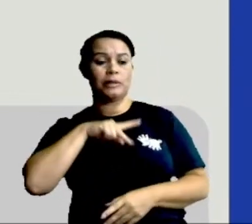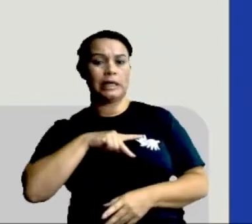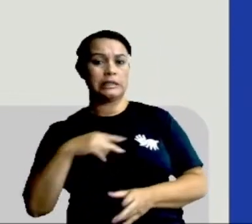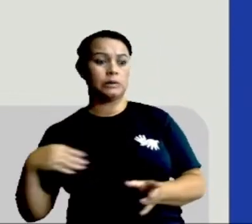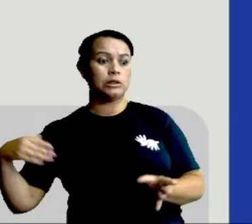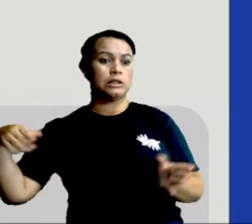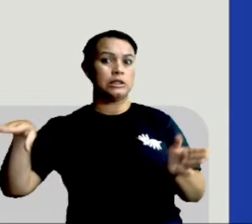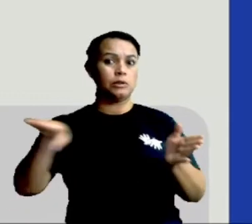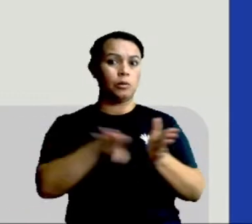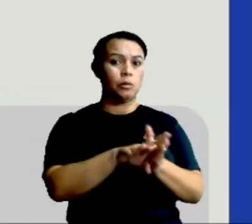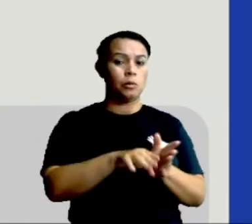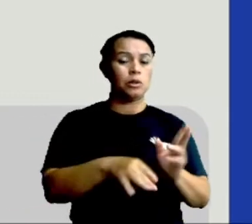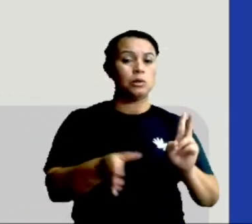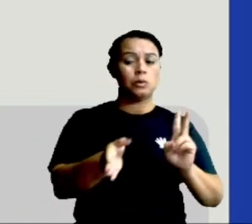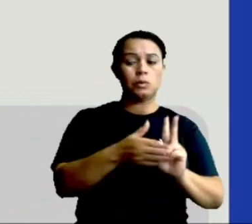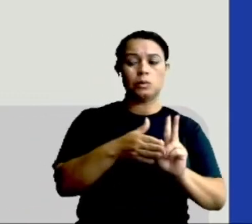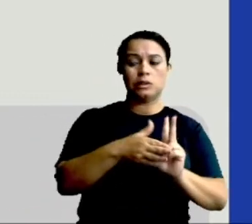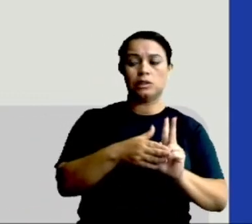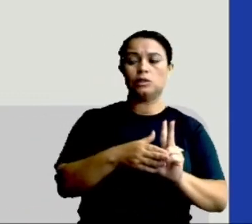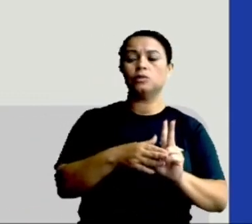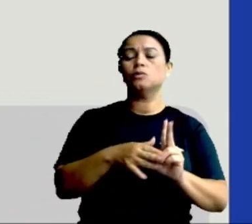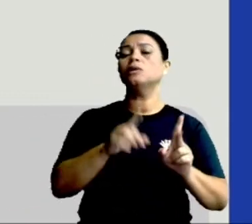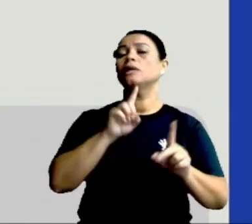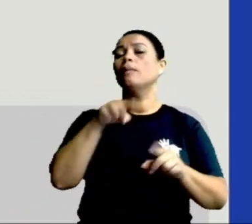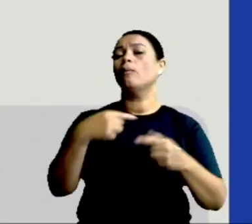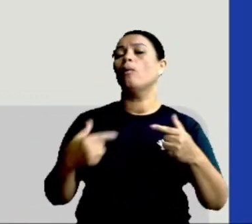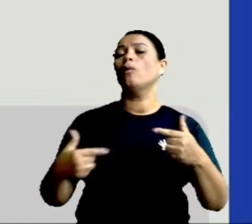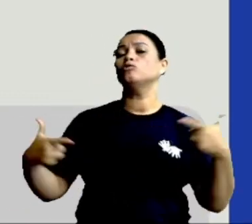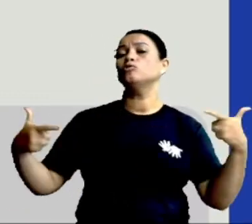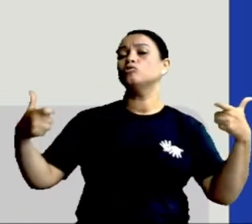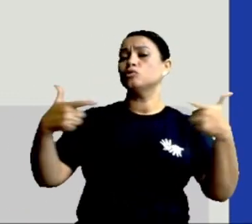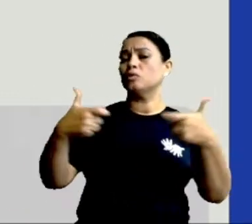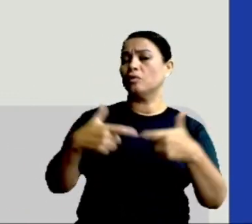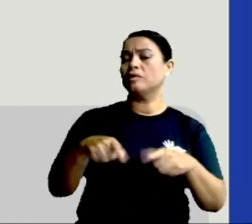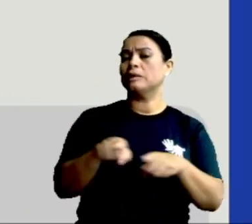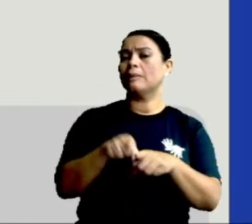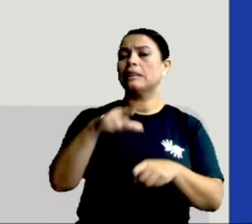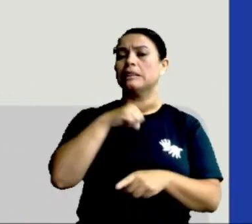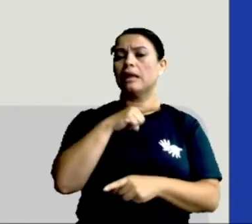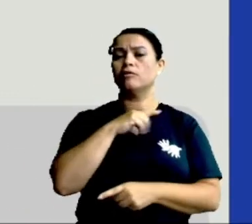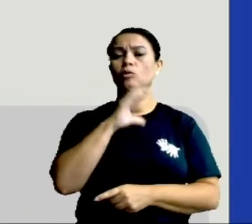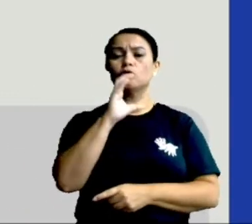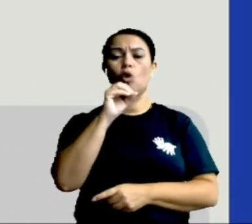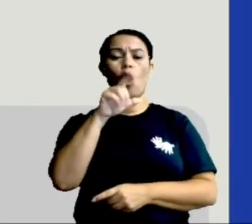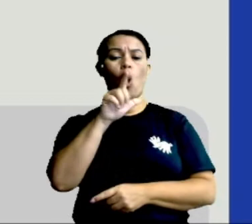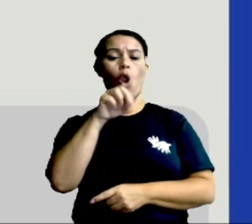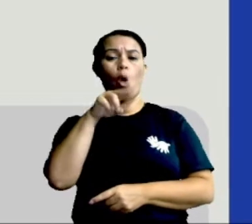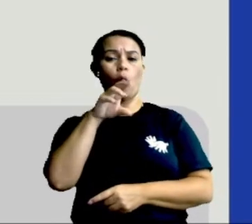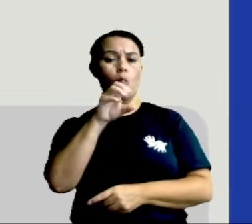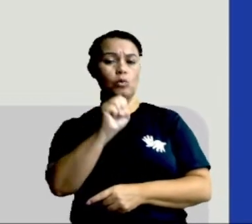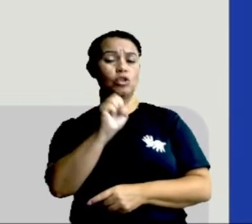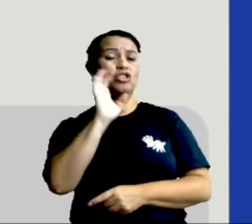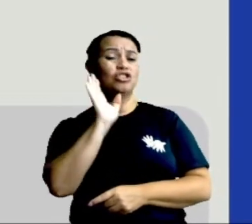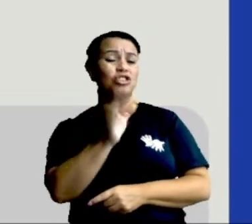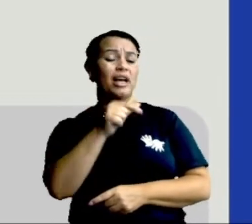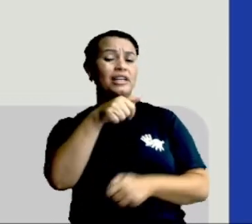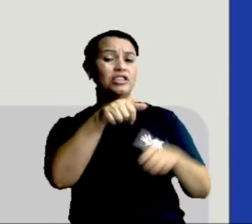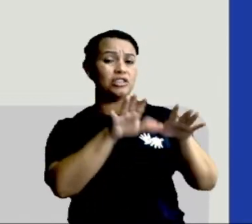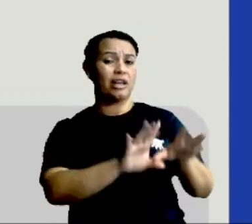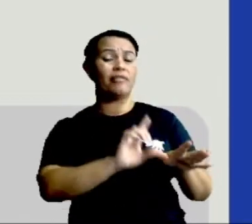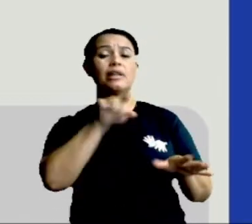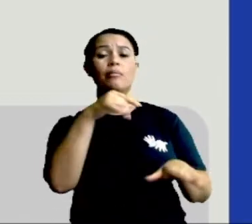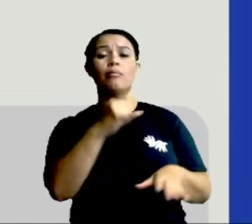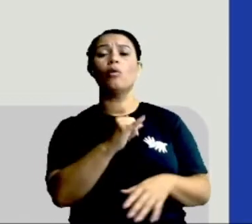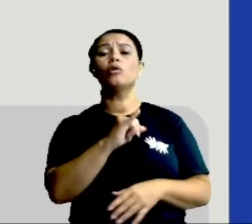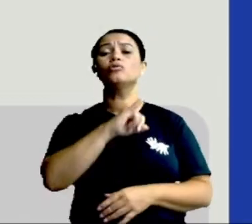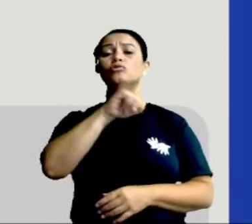os portugueses. O segundo conflito que teve foi entre os colonos, tá, que aqui estavam, e os